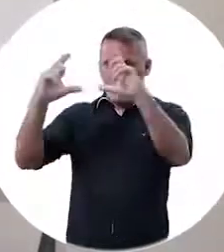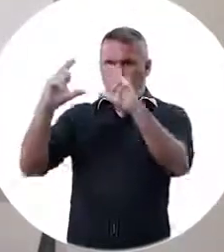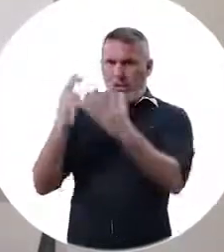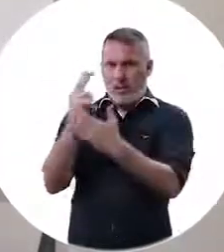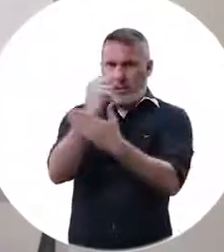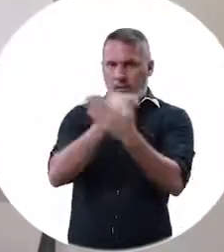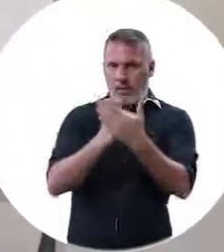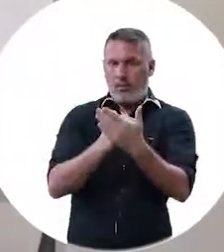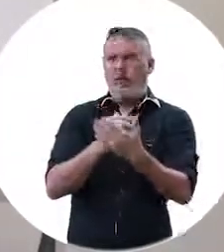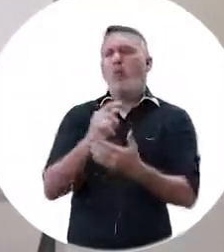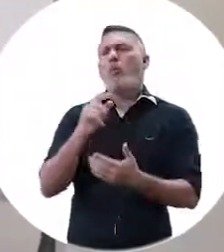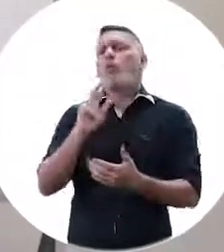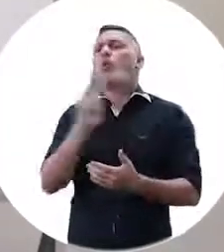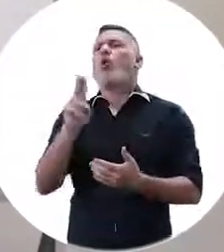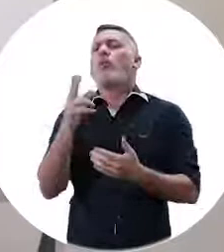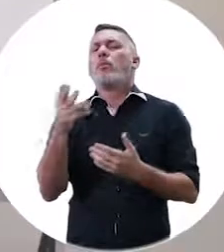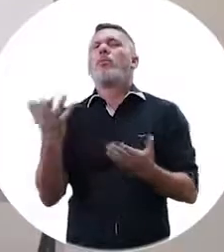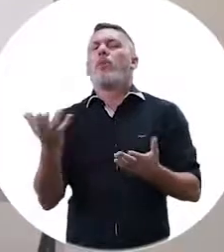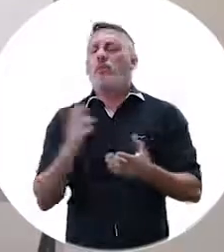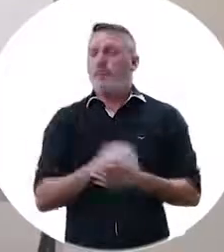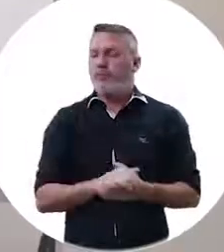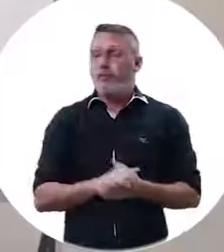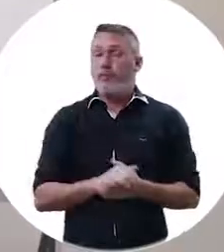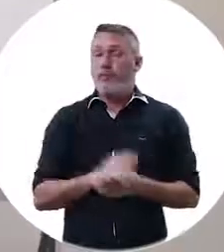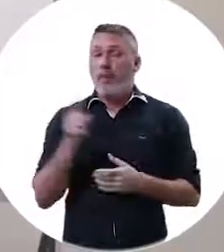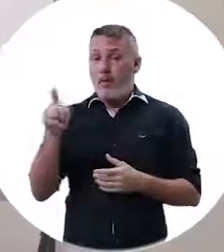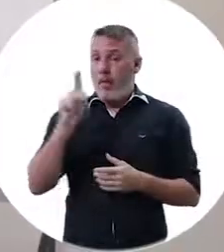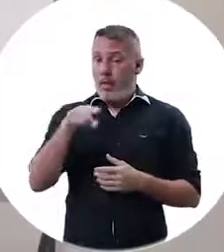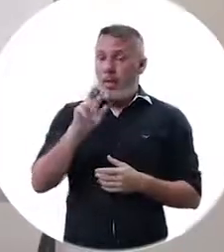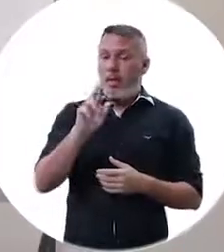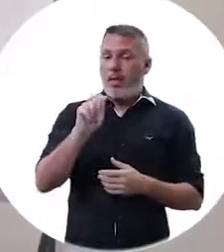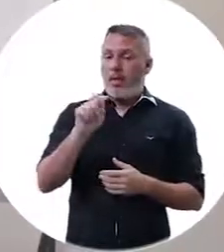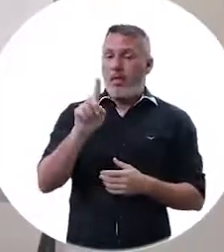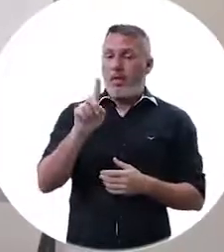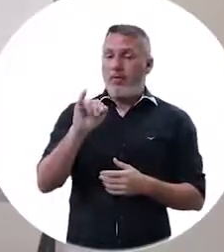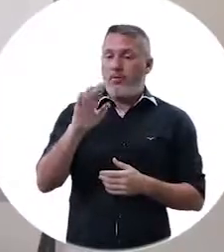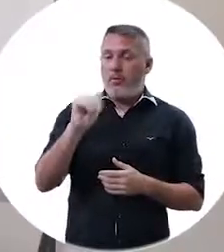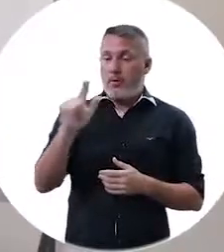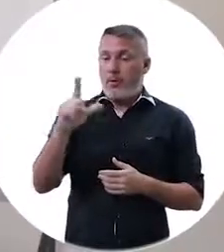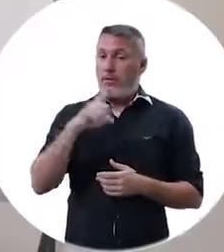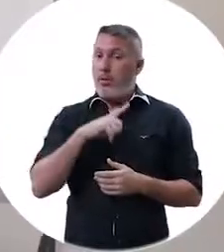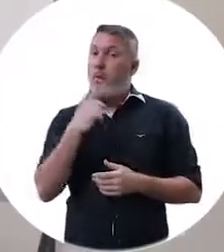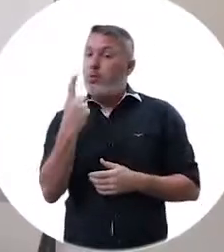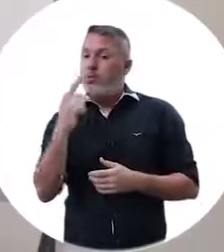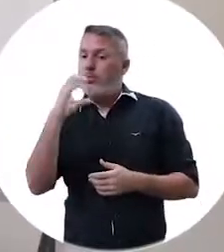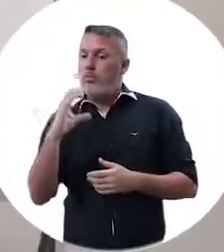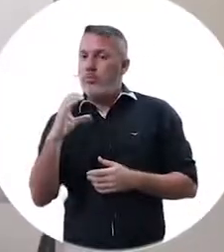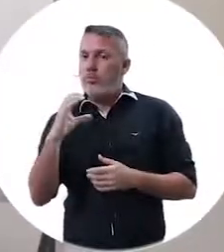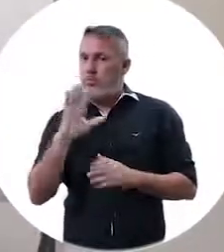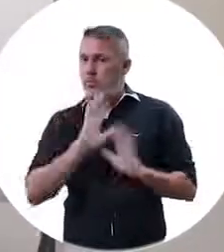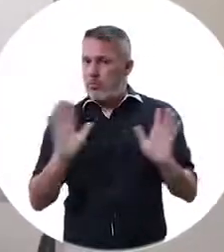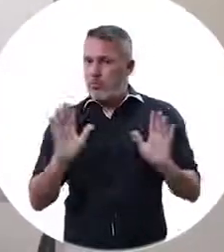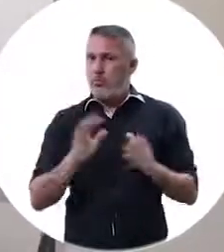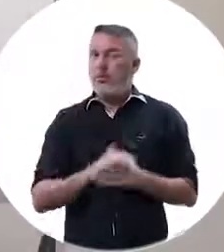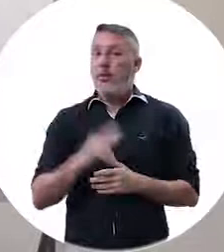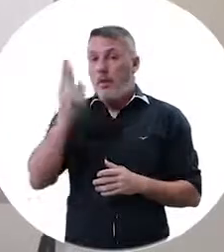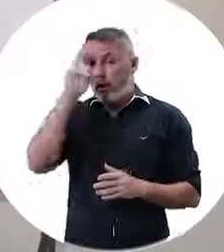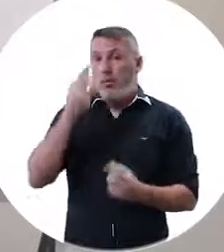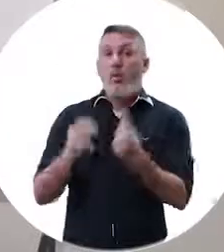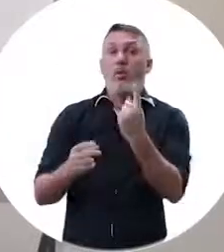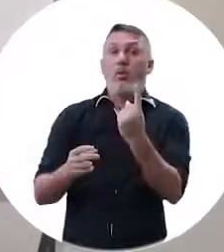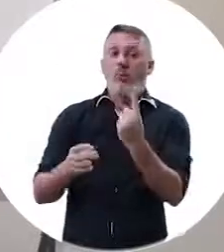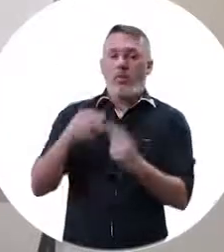desse composto. Esses radicais possuem somente um carbono na sua cadeia. Correto? Prefixo de um